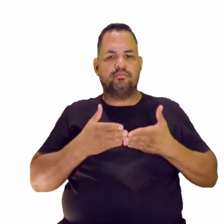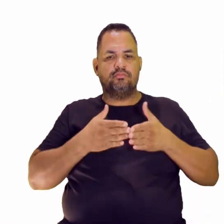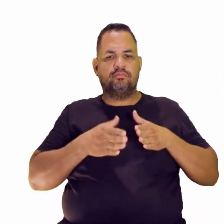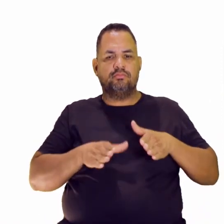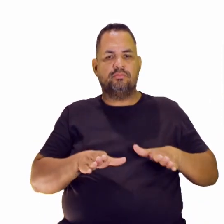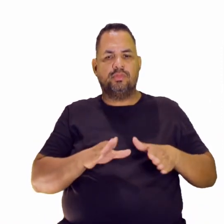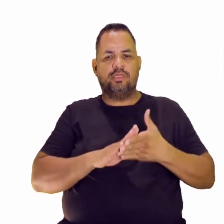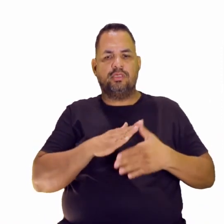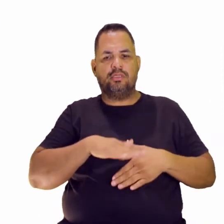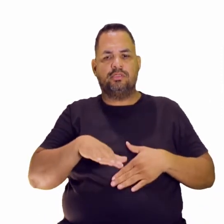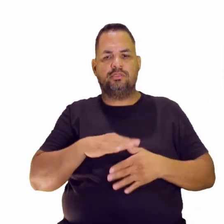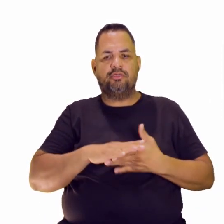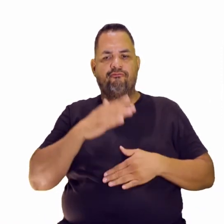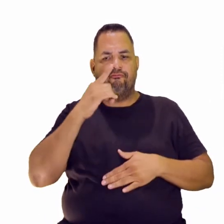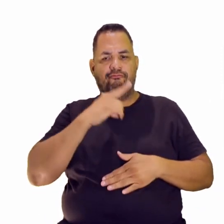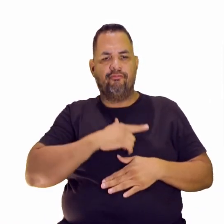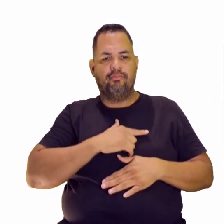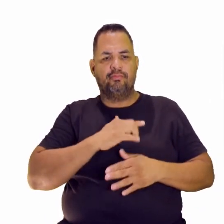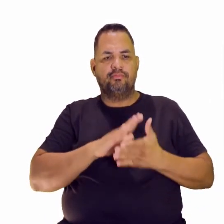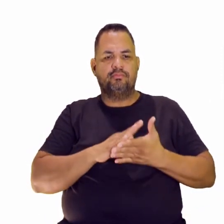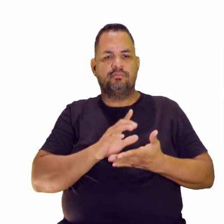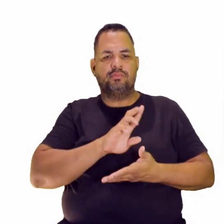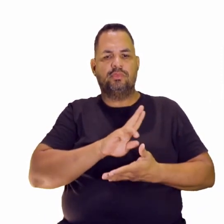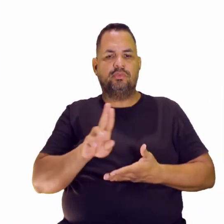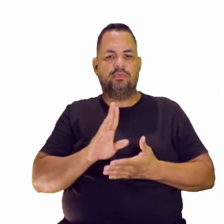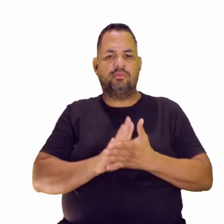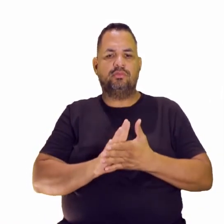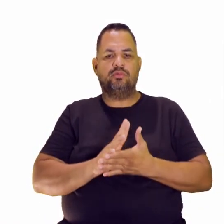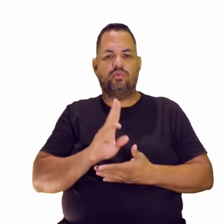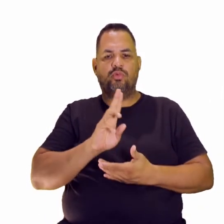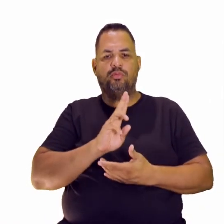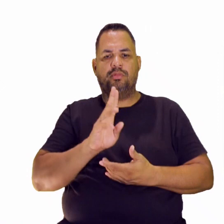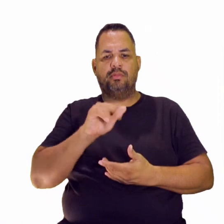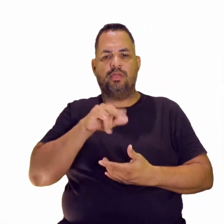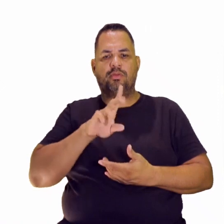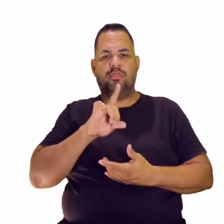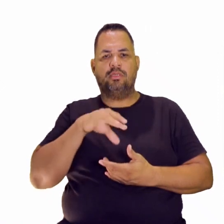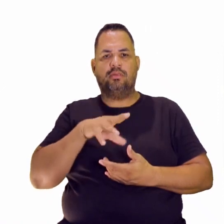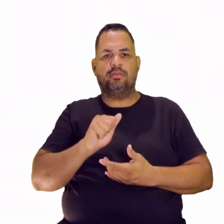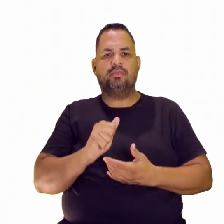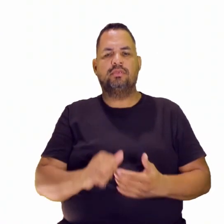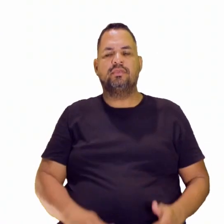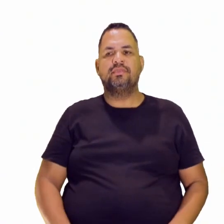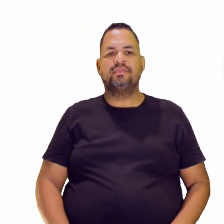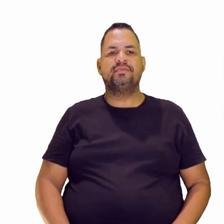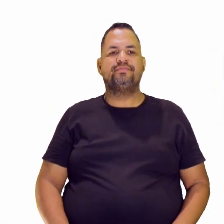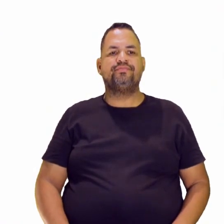pariu a criança feia. Essa criança é o que chamaram de Macunaíma.